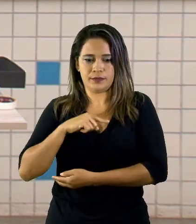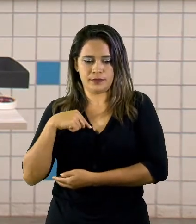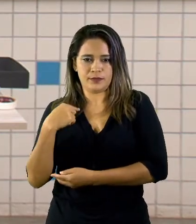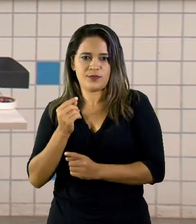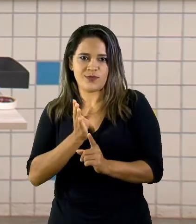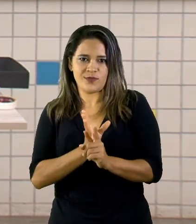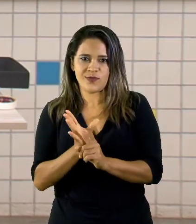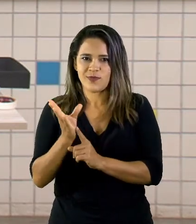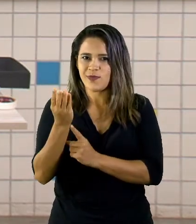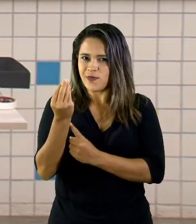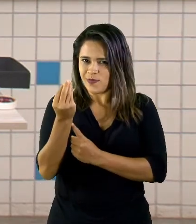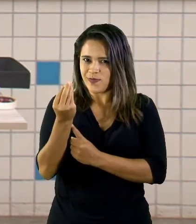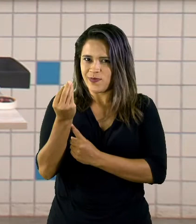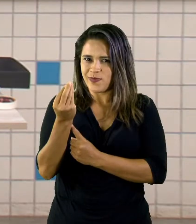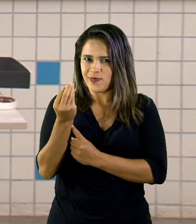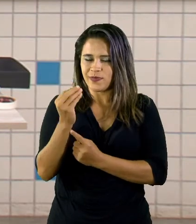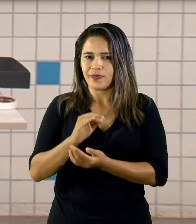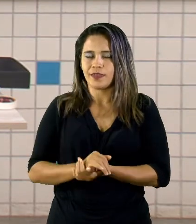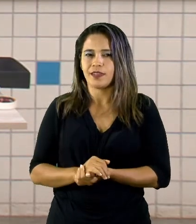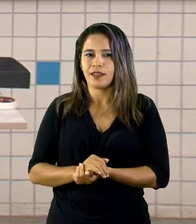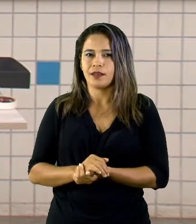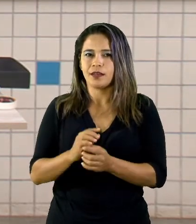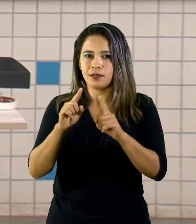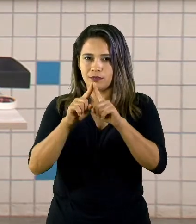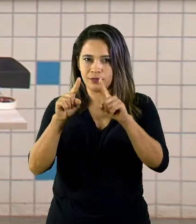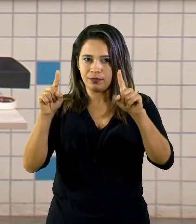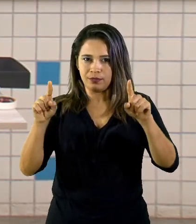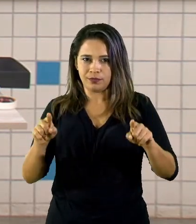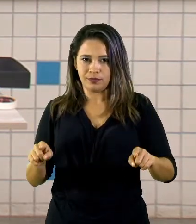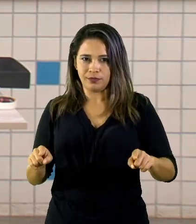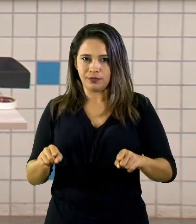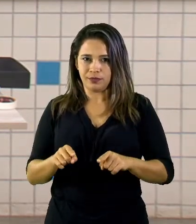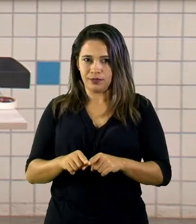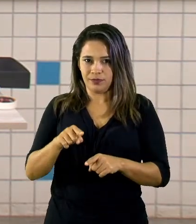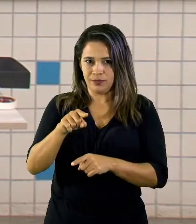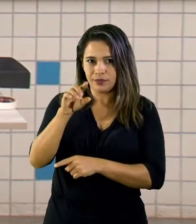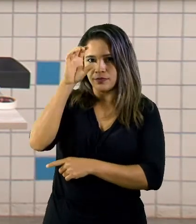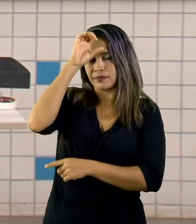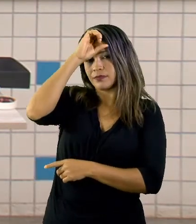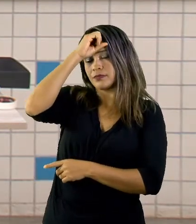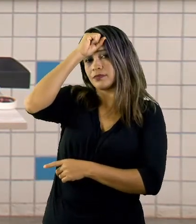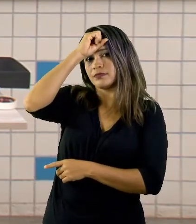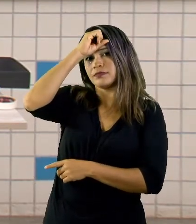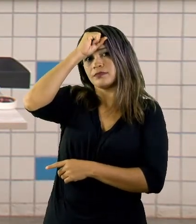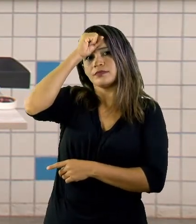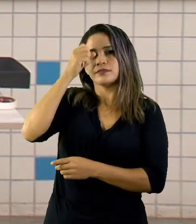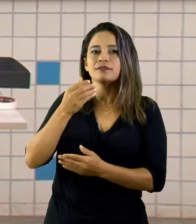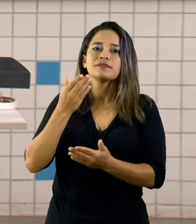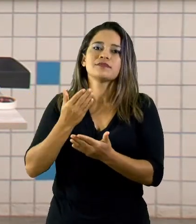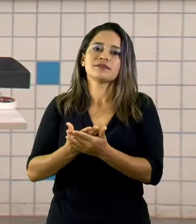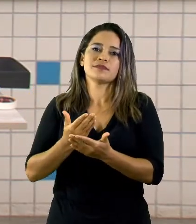arte. A partir do quadrado que vocês aprenderam na aula passada,